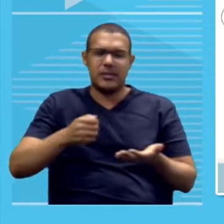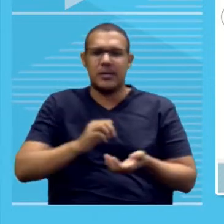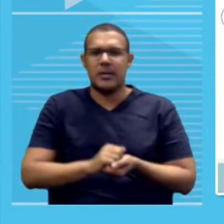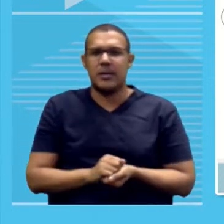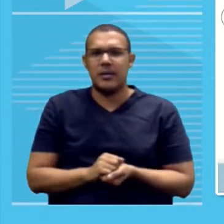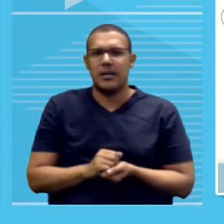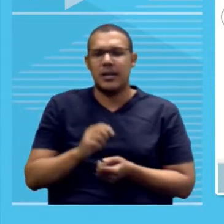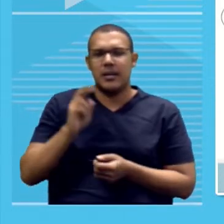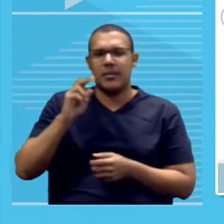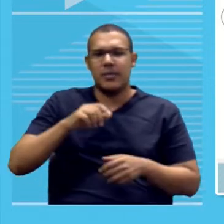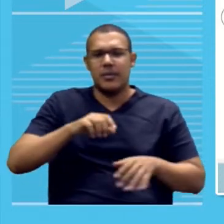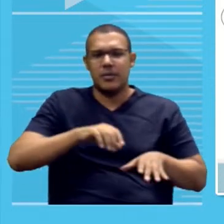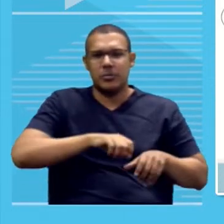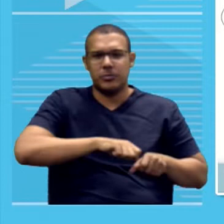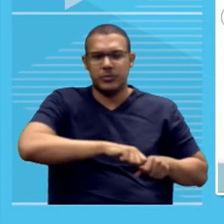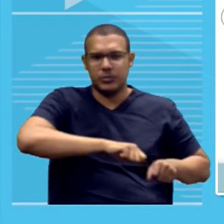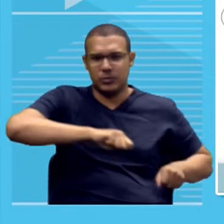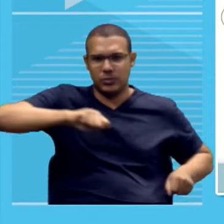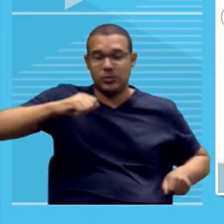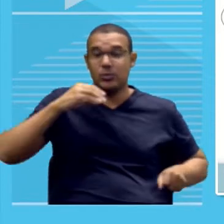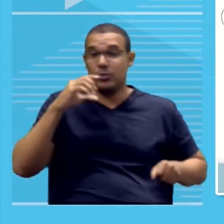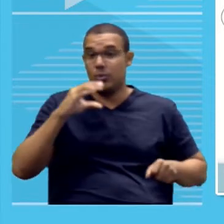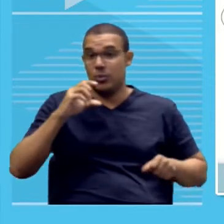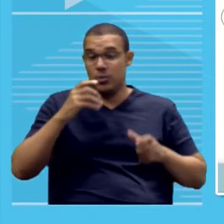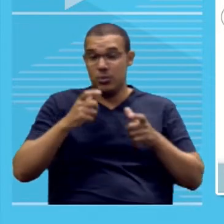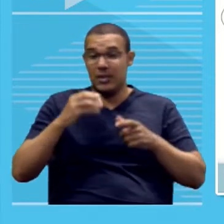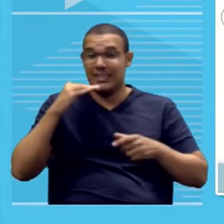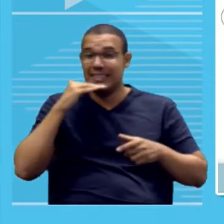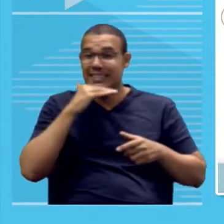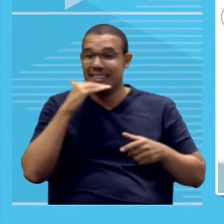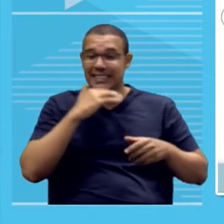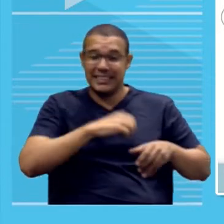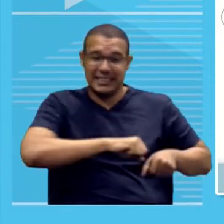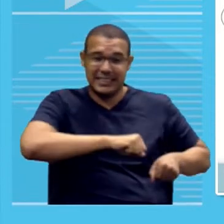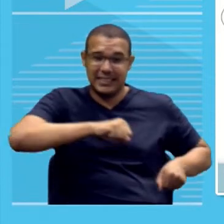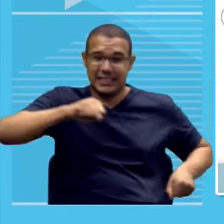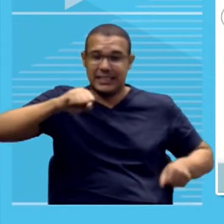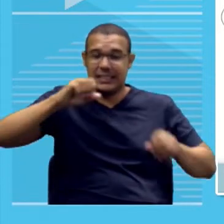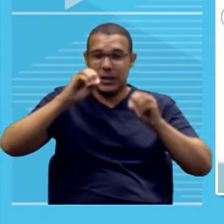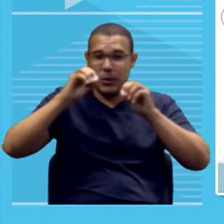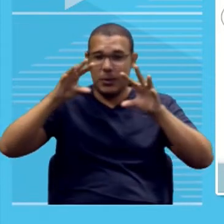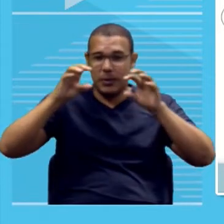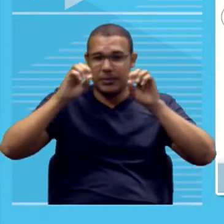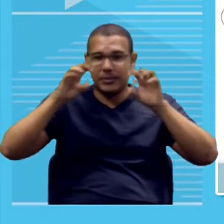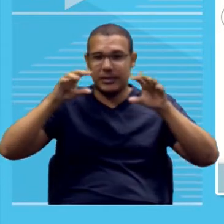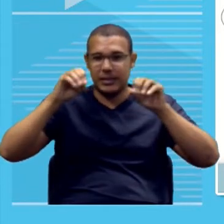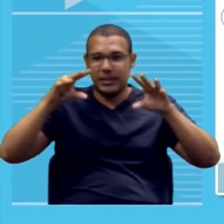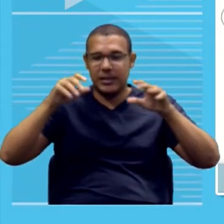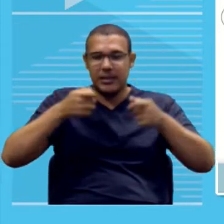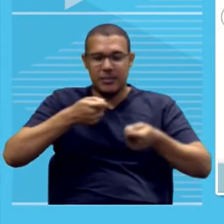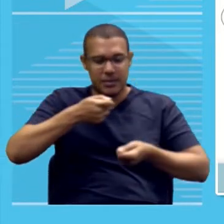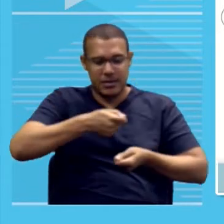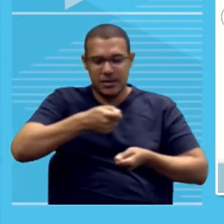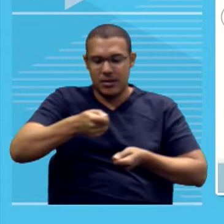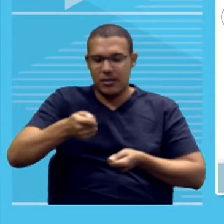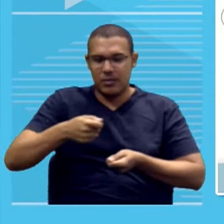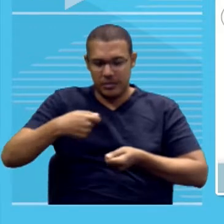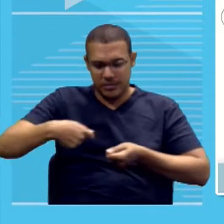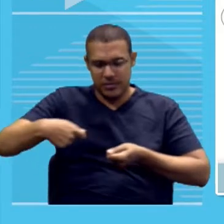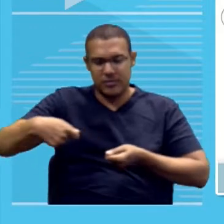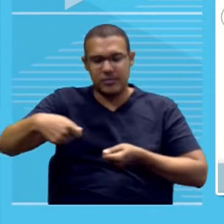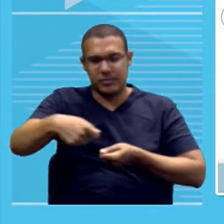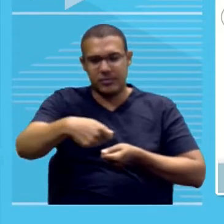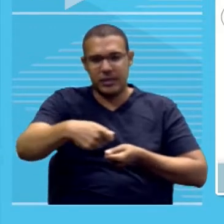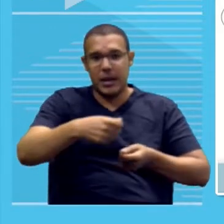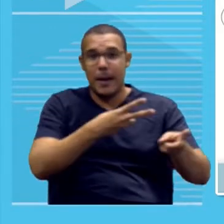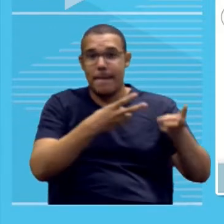onde ele tira a espada do forno, né, do fogo ali, e ela está brilhando para que ele possa moldar ela. Percebam que a